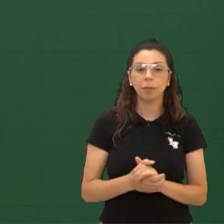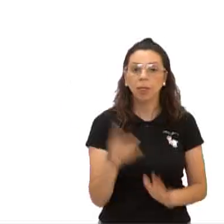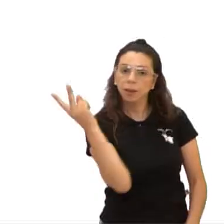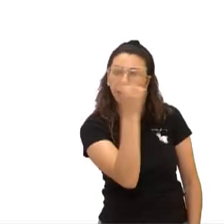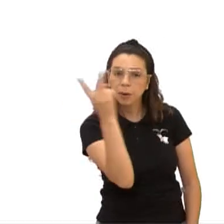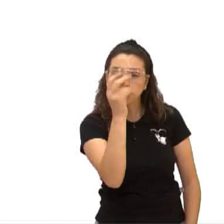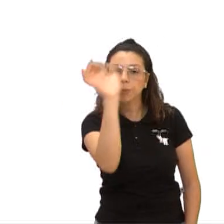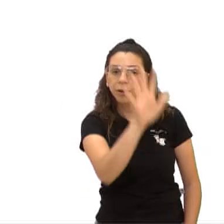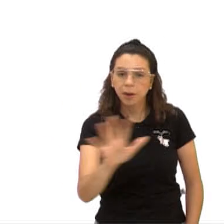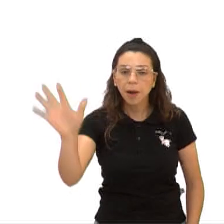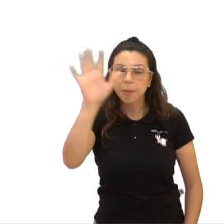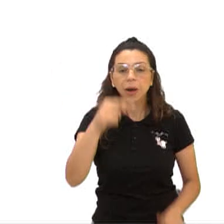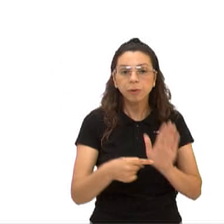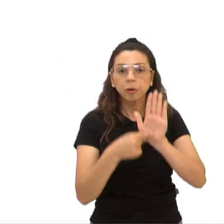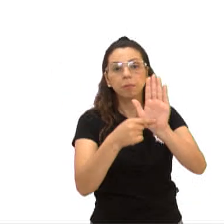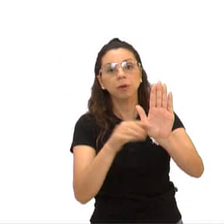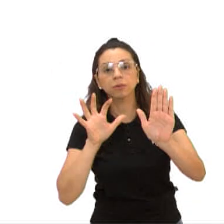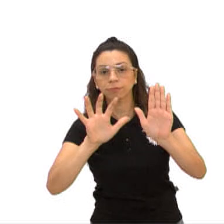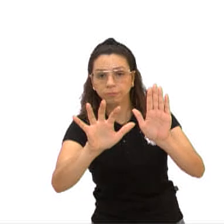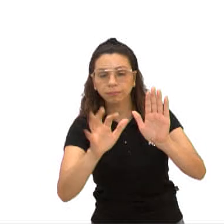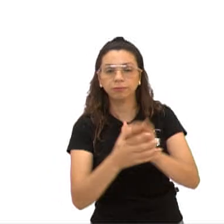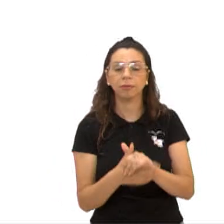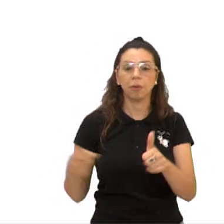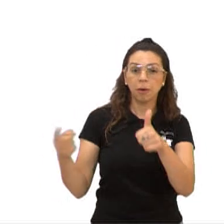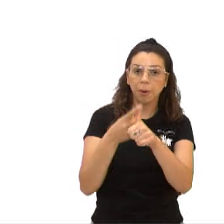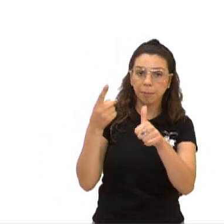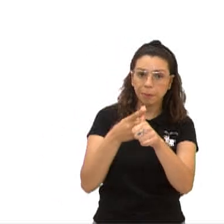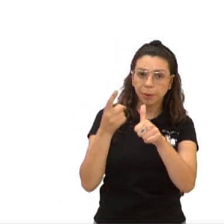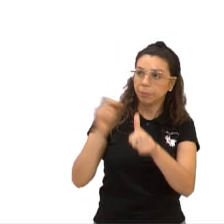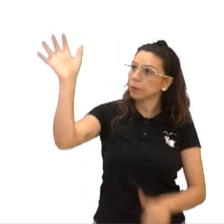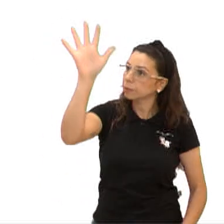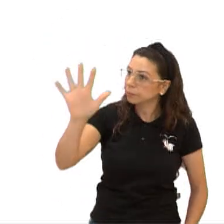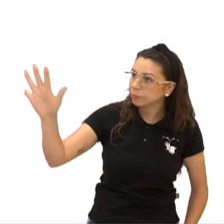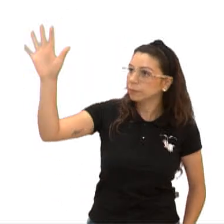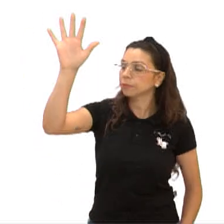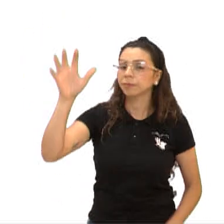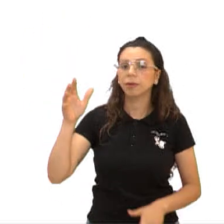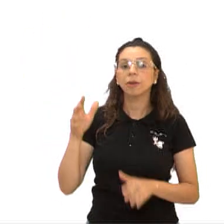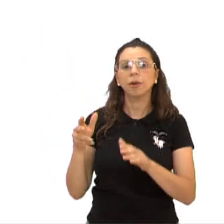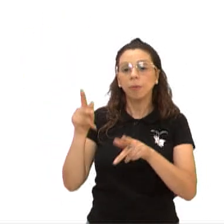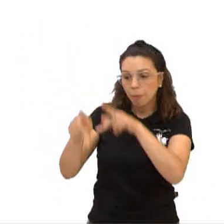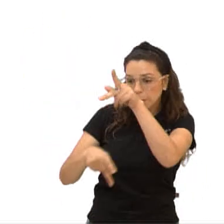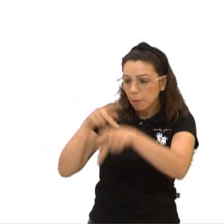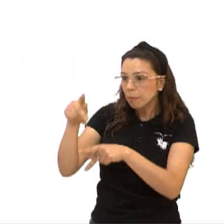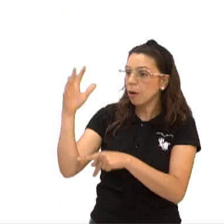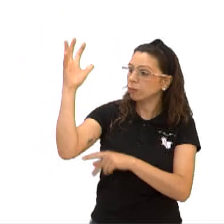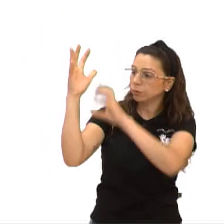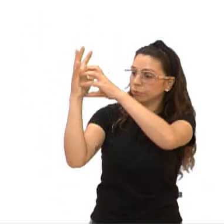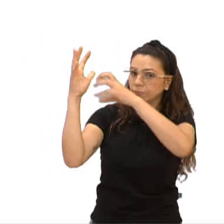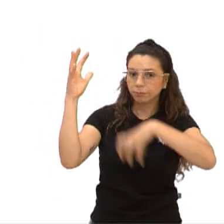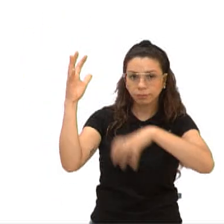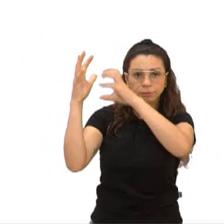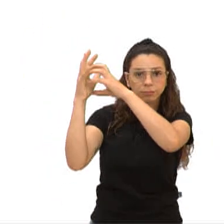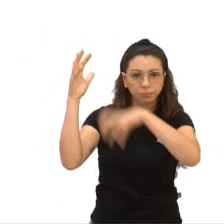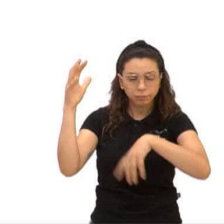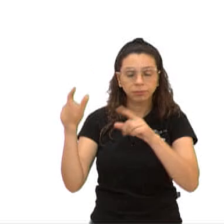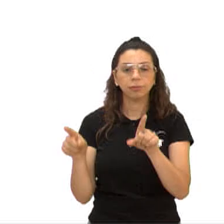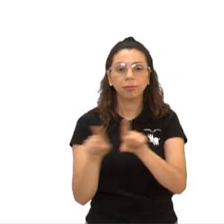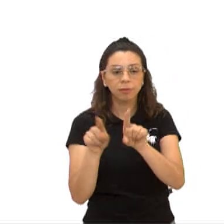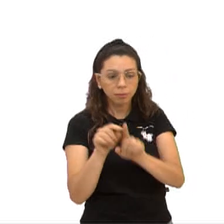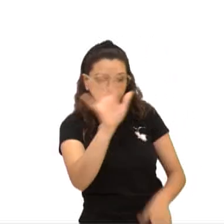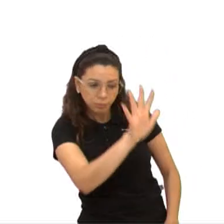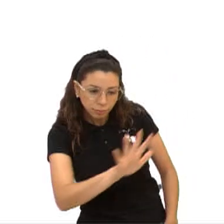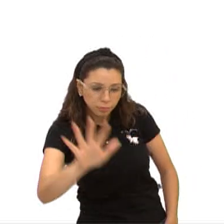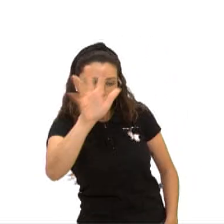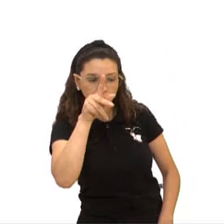imagens refletem exatamente isso. Nós vamos ter essa primeira imagem, destacando os povos coletores, e temos aqui a imagem